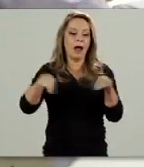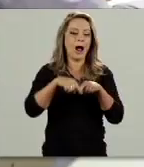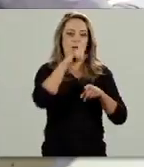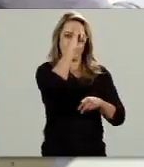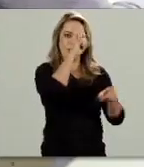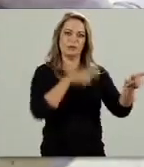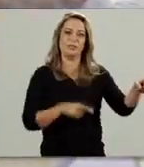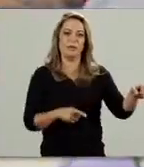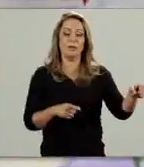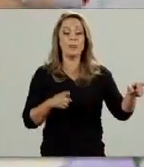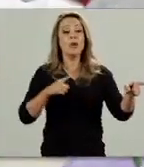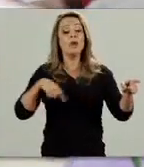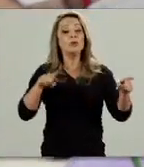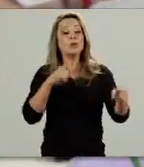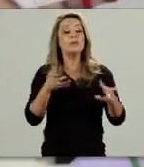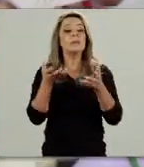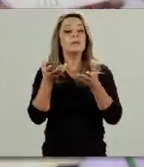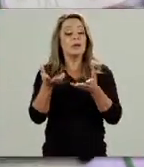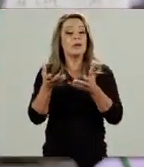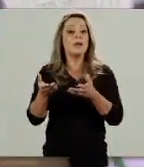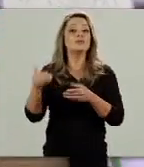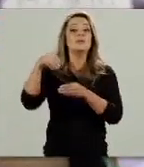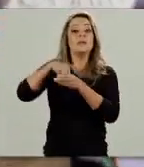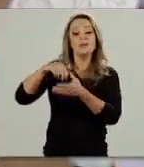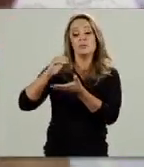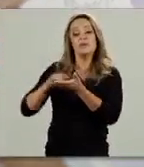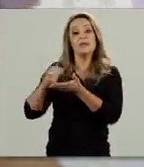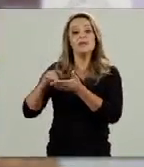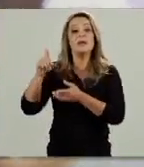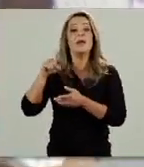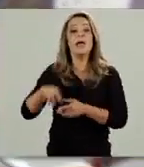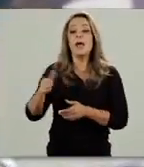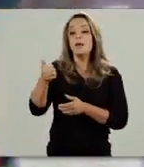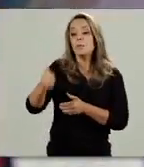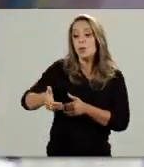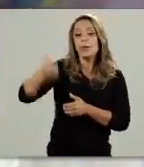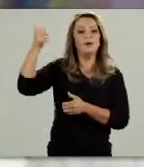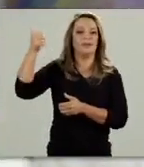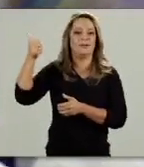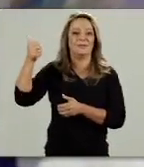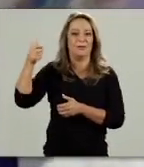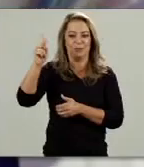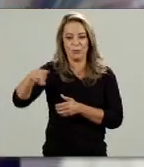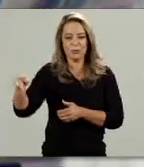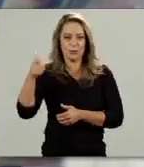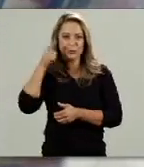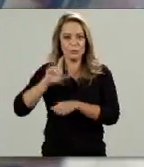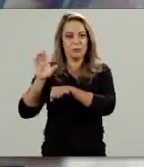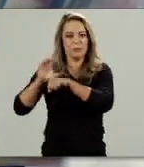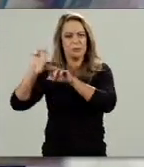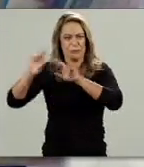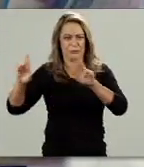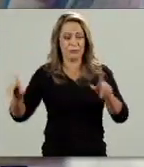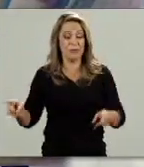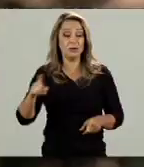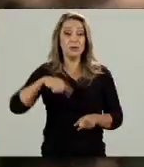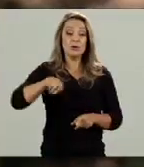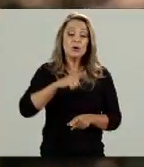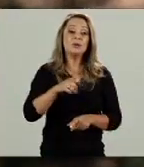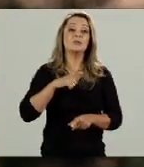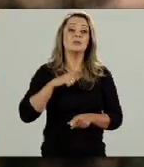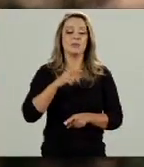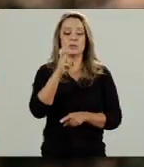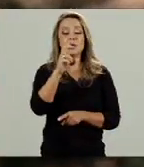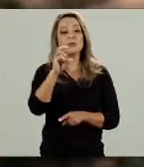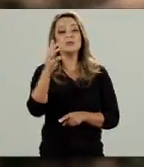atribuída para ele. O que nós perseguimos dentro da secretaria é justamente uma qualificação para este profissional.